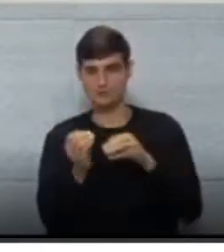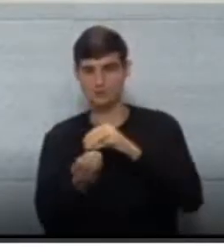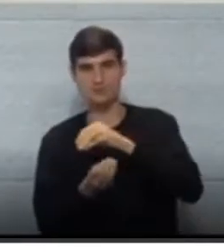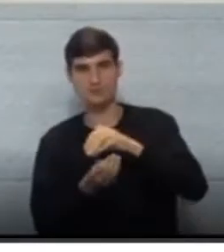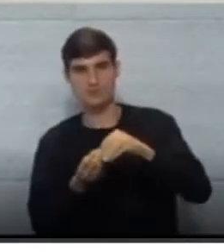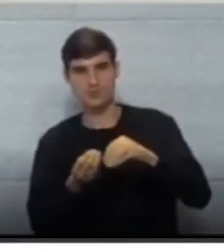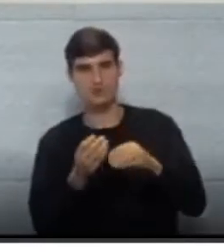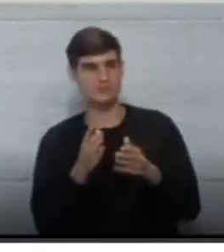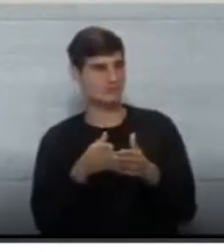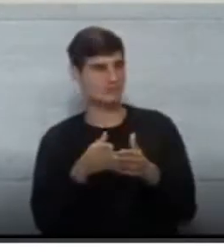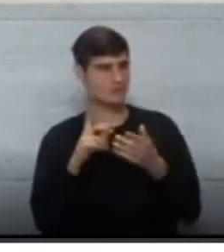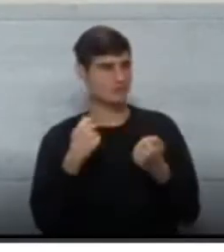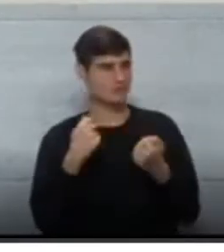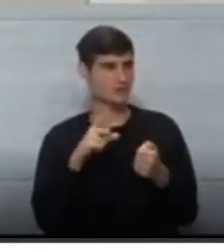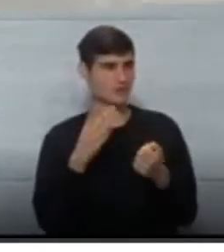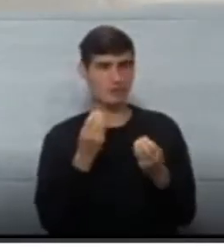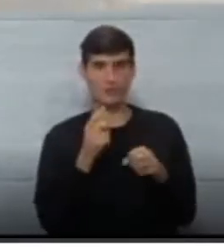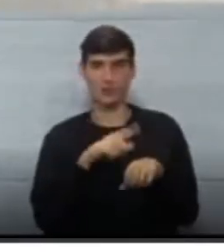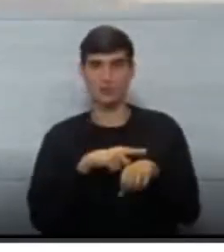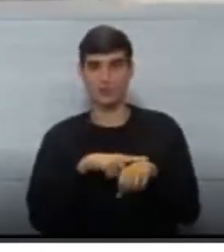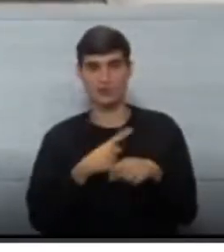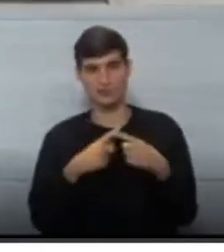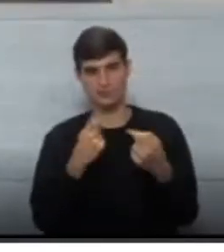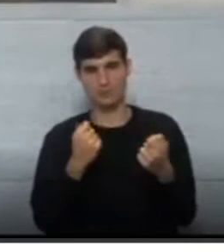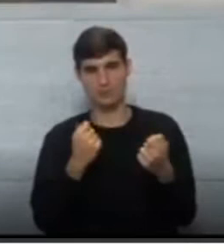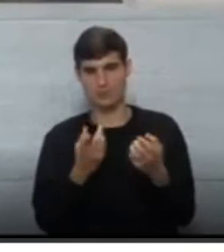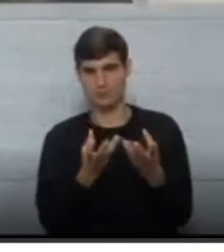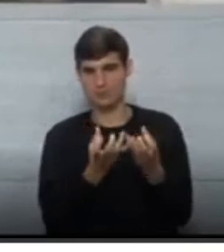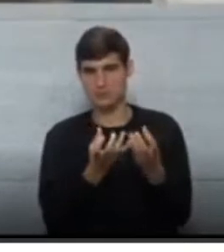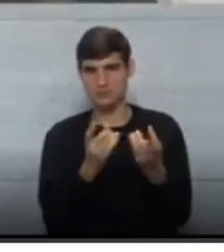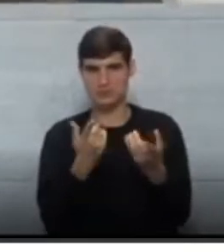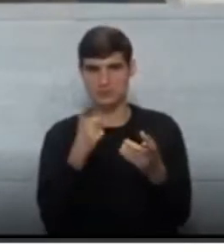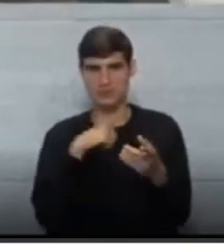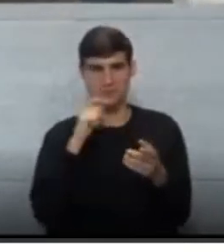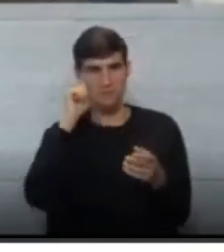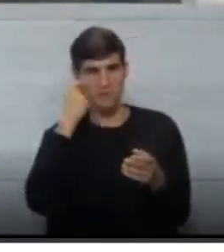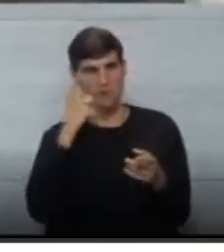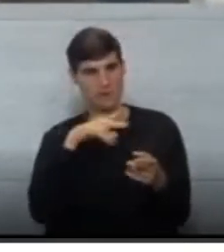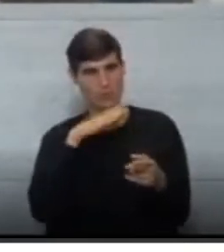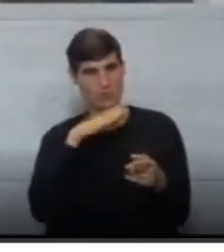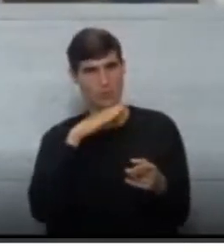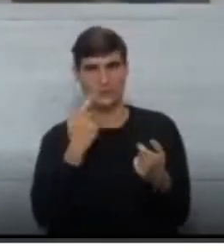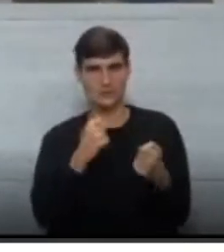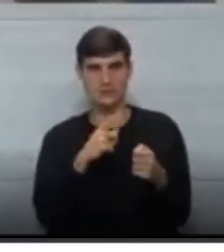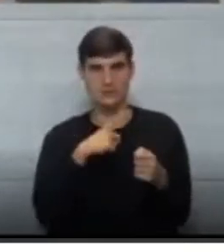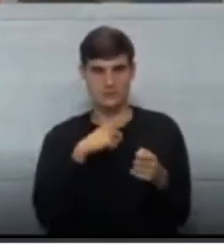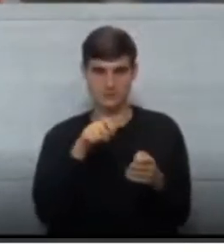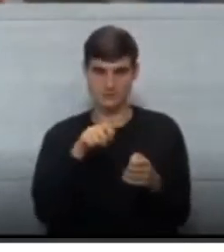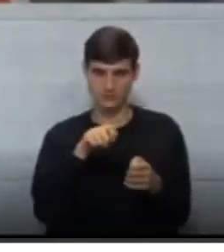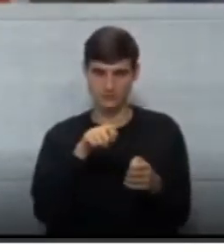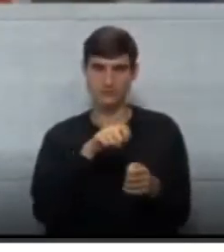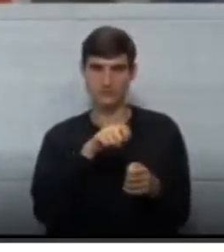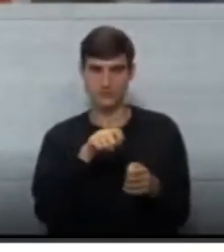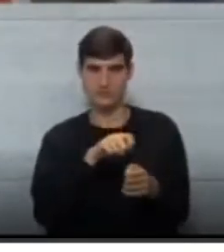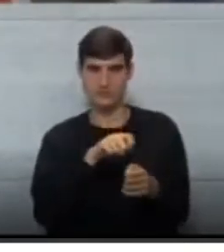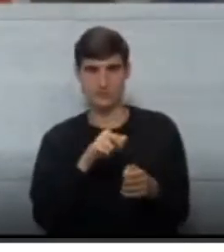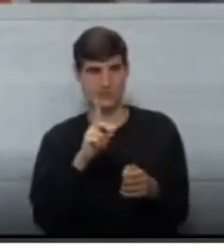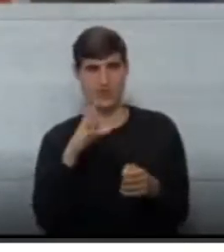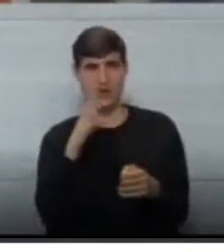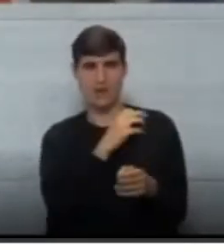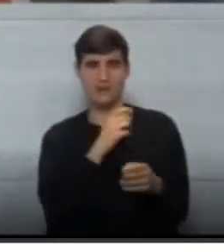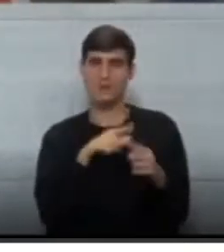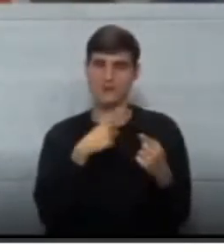Não deixa por muito tempo também, senão ela vai esquentar demais, pode pegar fuligem, mas passando algumas vezes é o suficiente para queimar. Não passa muito rápido também,